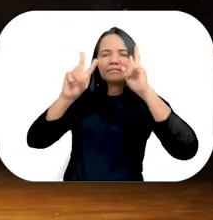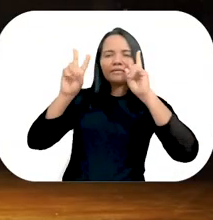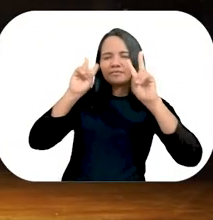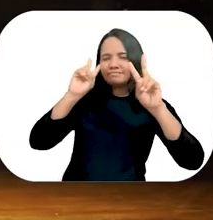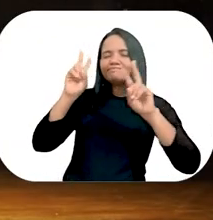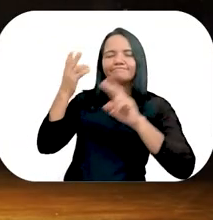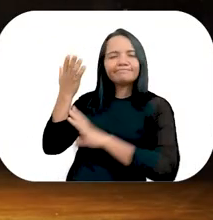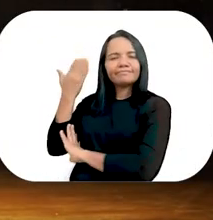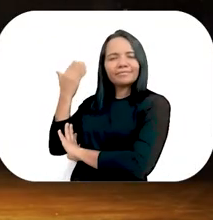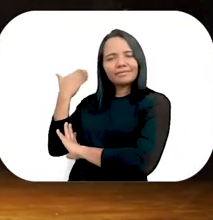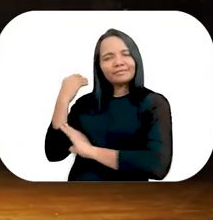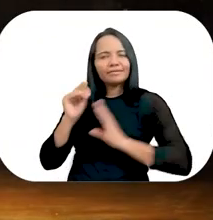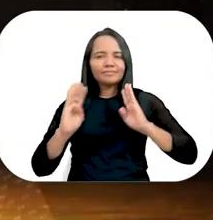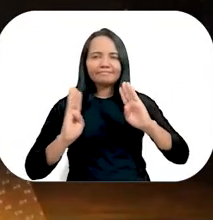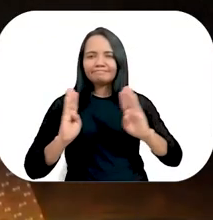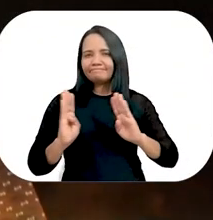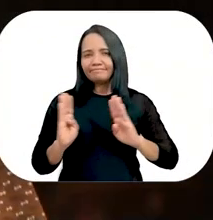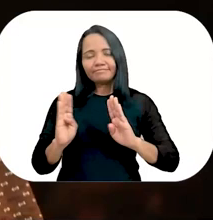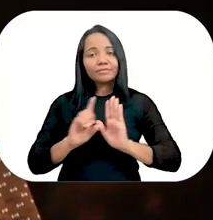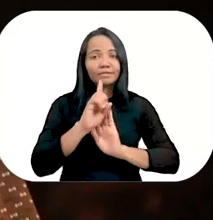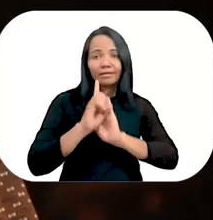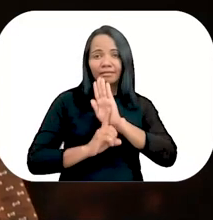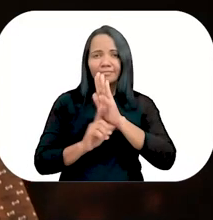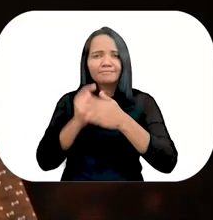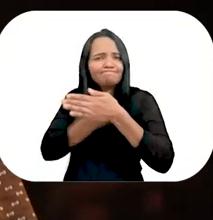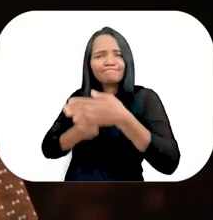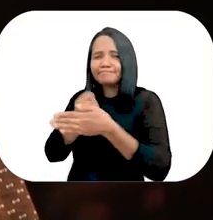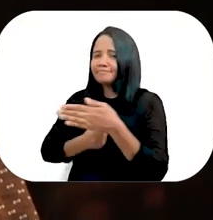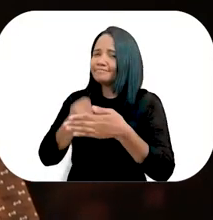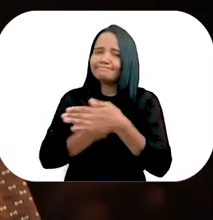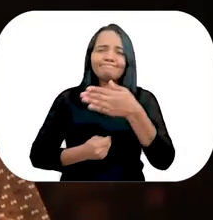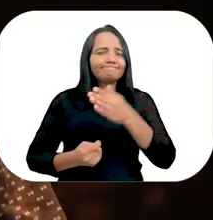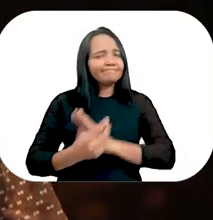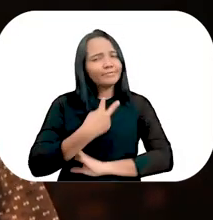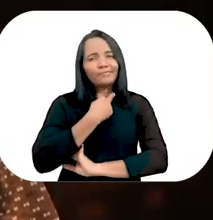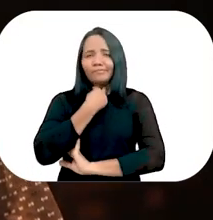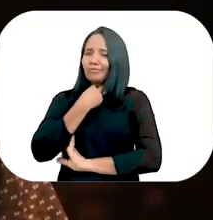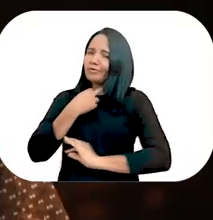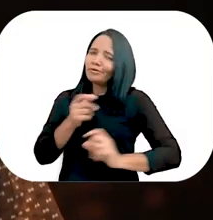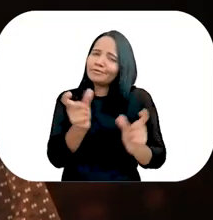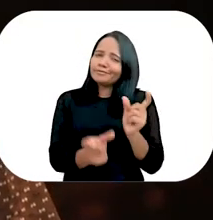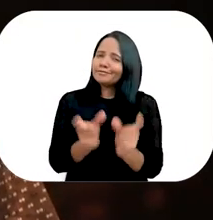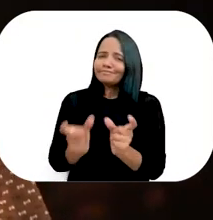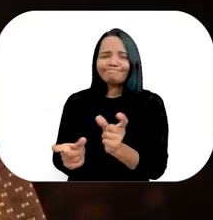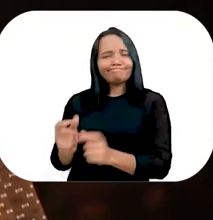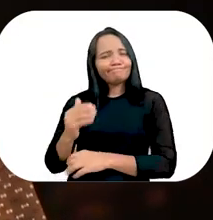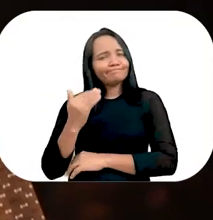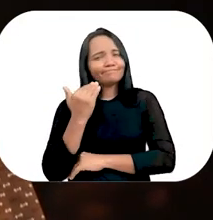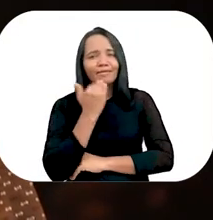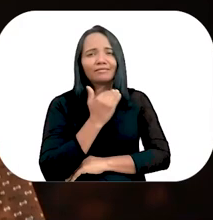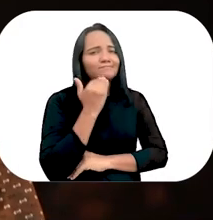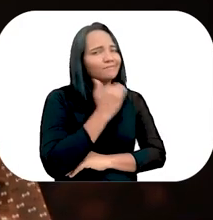de um tempo onde lutar por seu direito é um